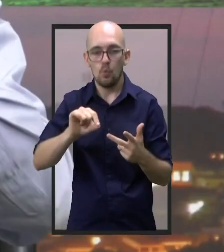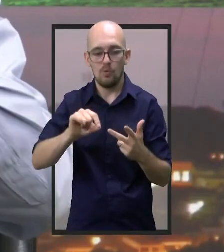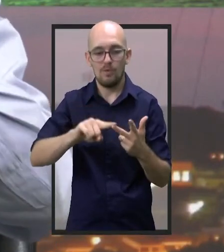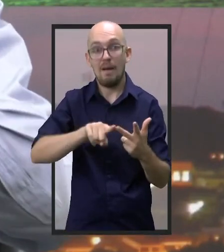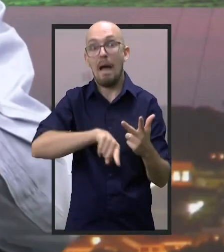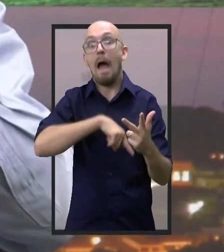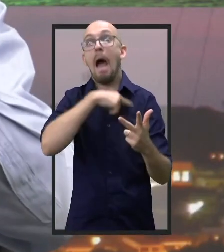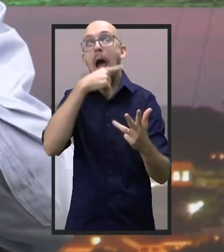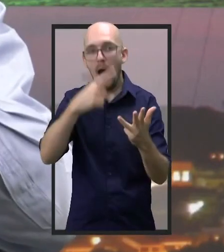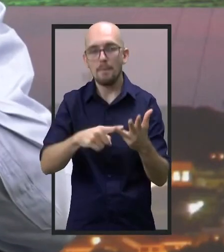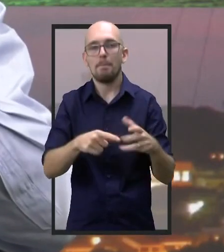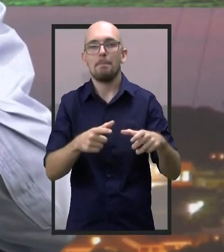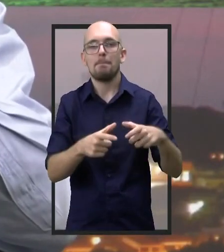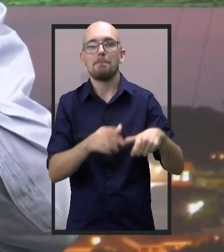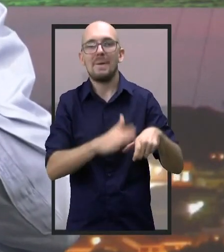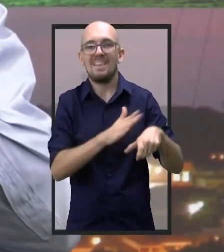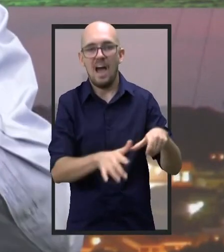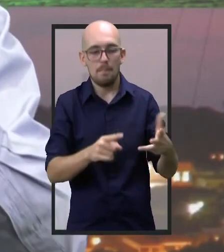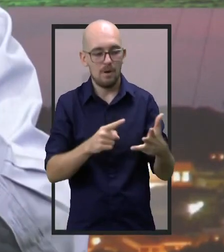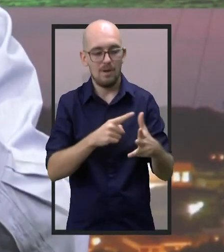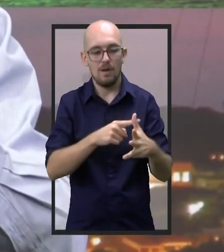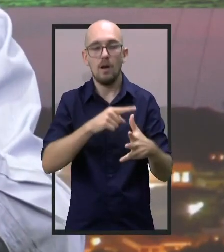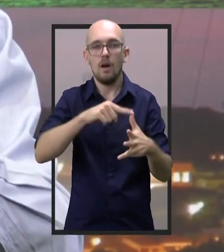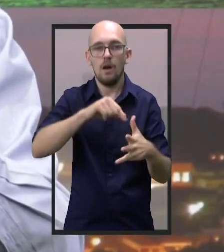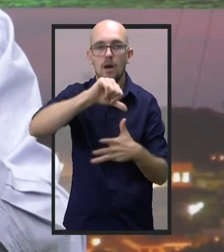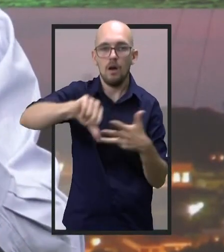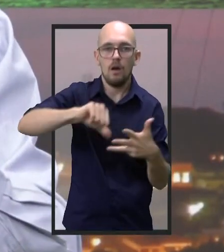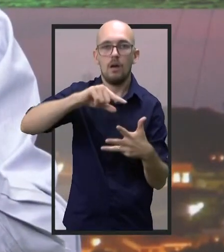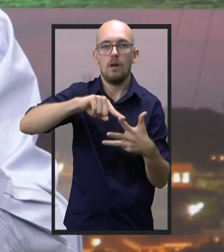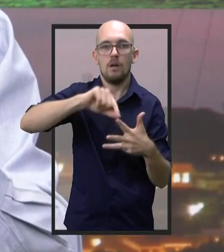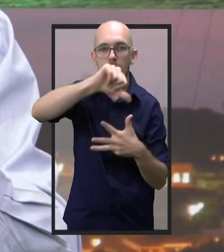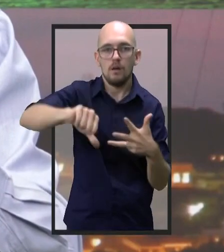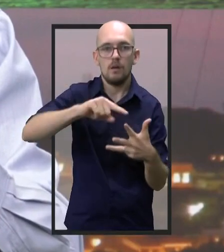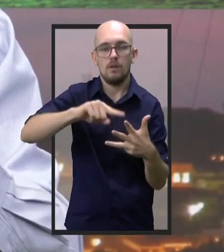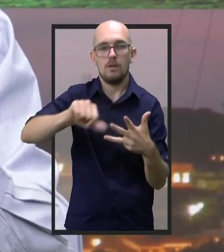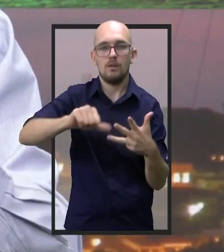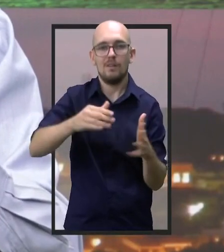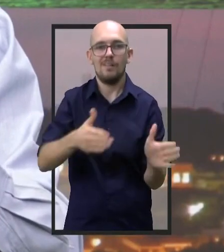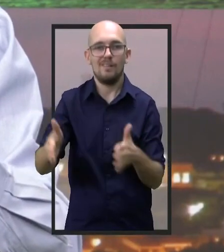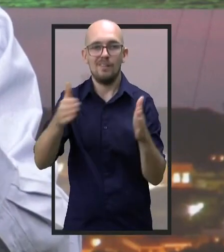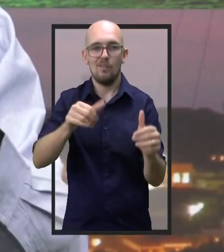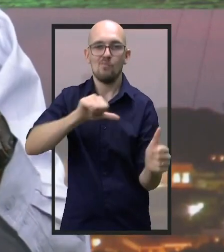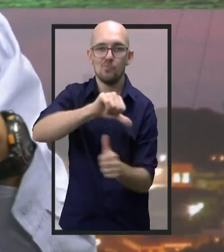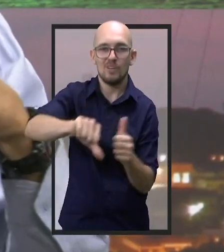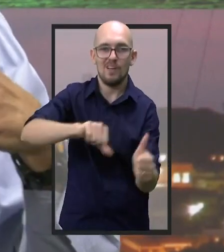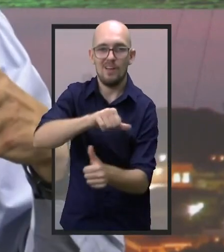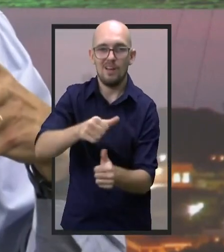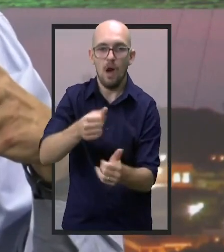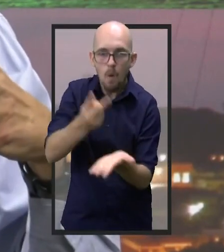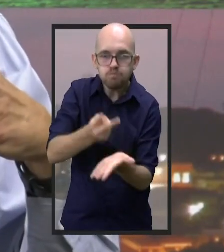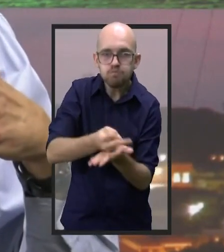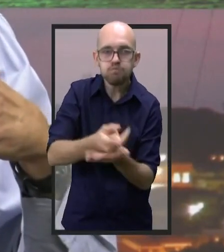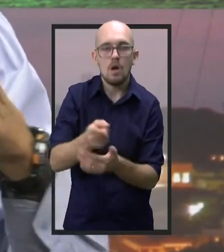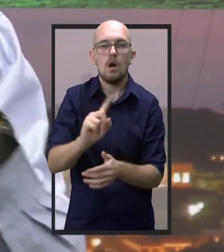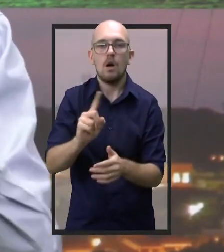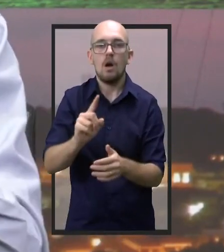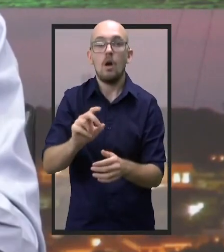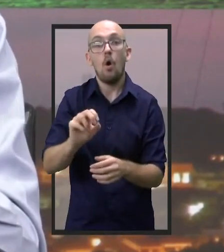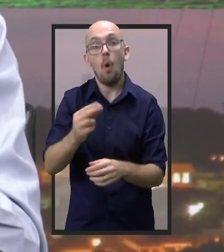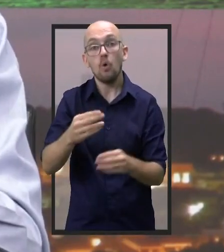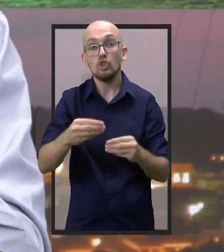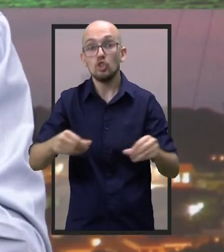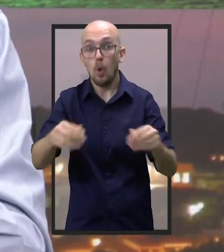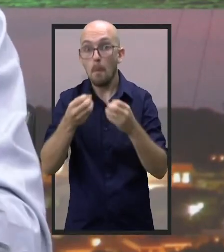Tem essa rotação de culturas. E em solos bons é 1 a cada 6. Então, uma demanda que nós vamos trazer